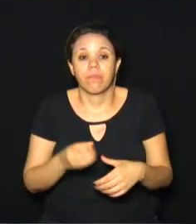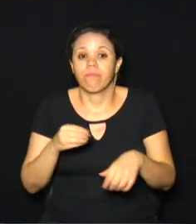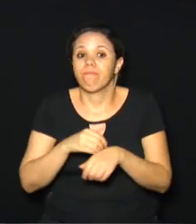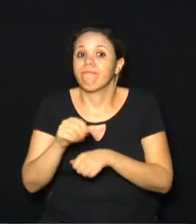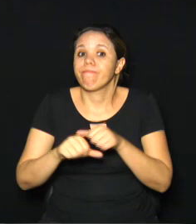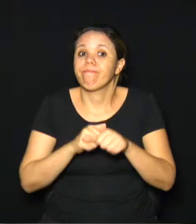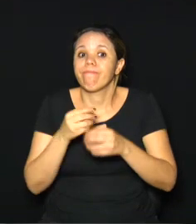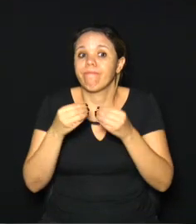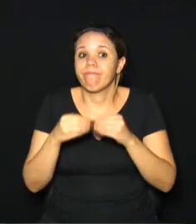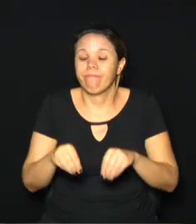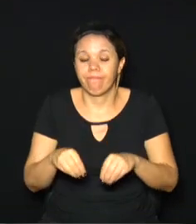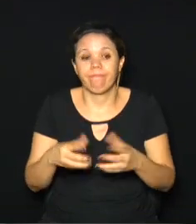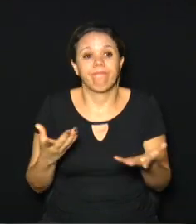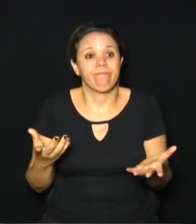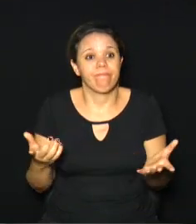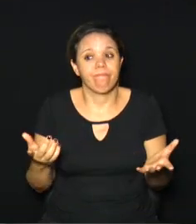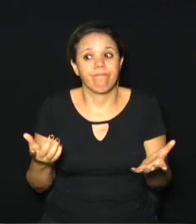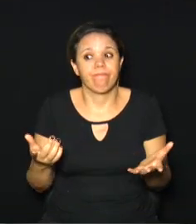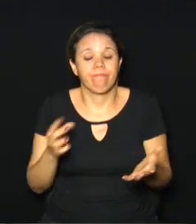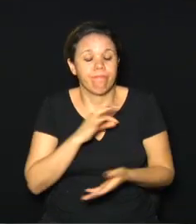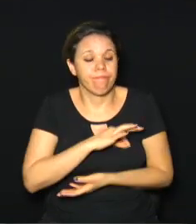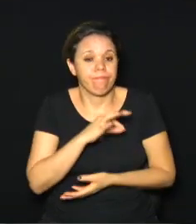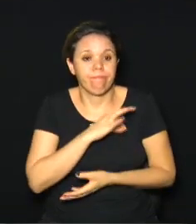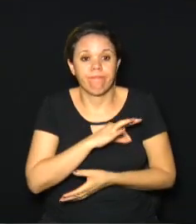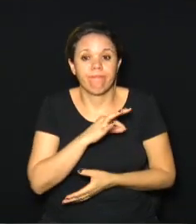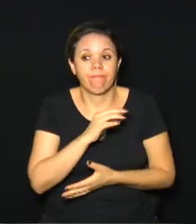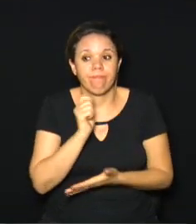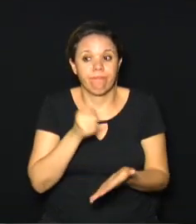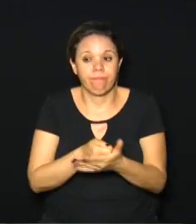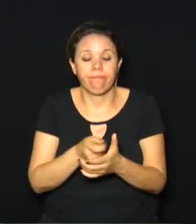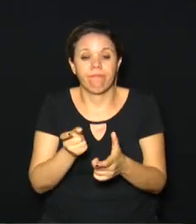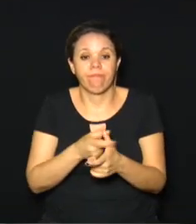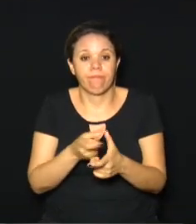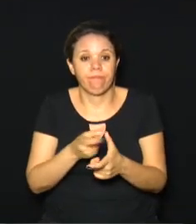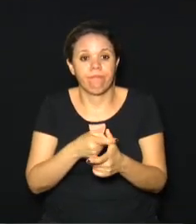impacto dramático. Ele tem o seu orçamento ali em cima disso, né?